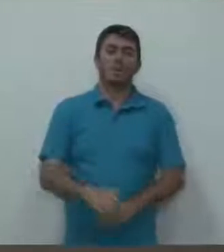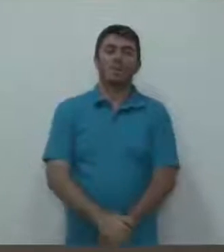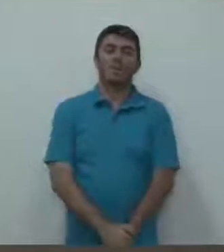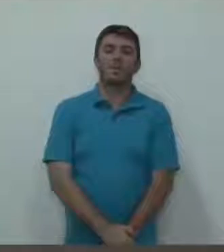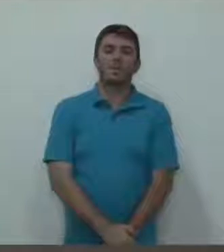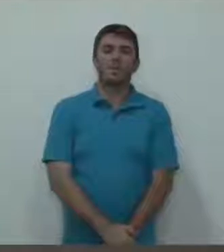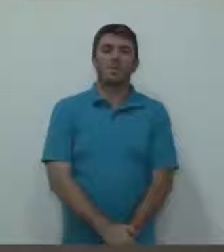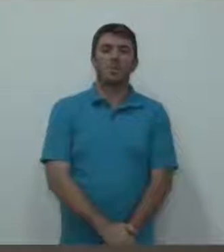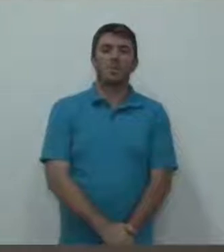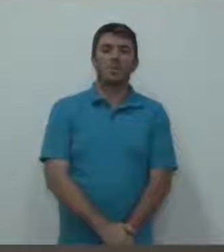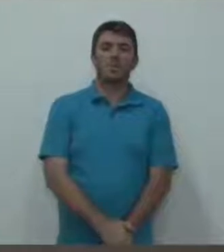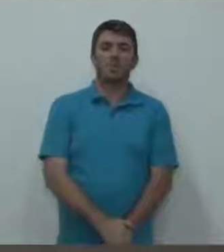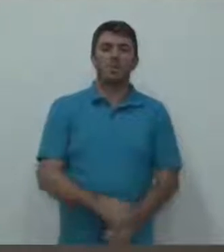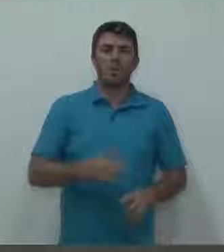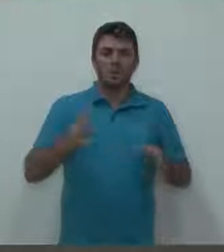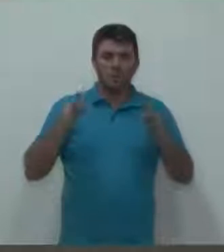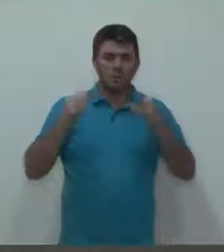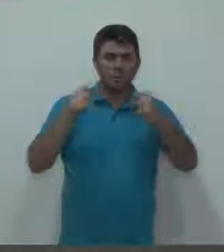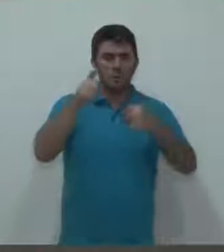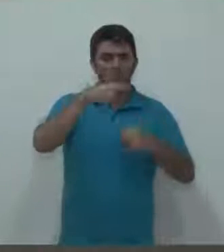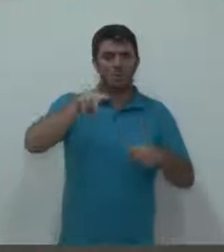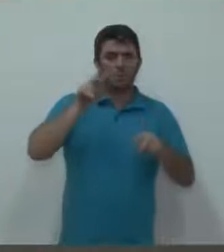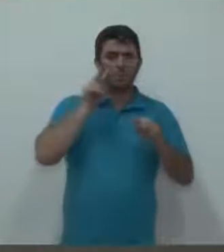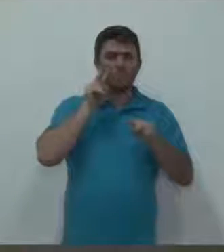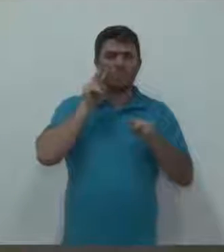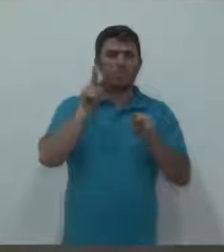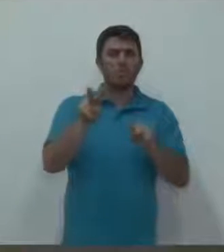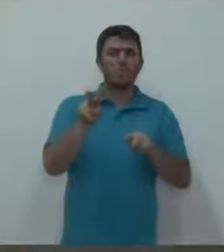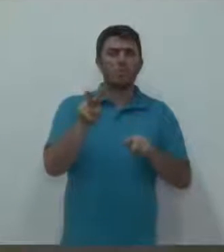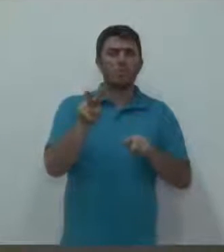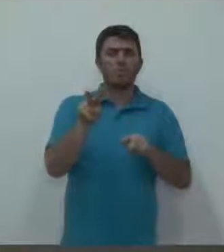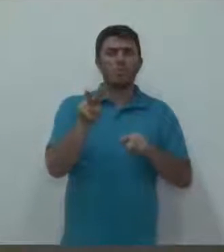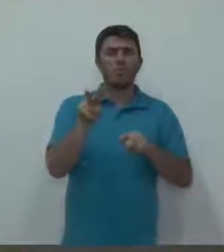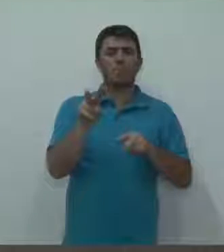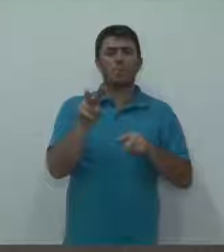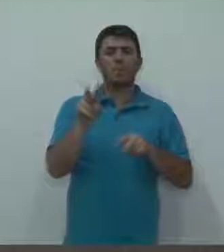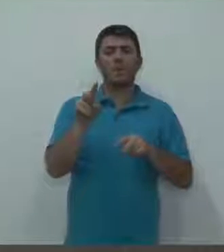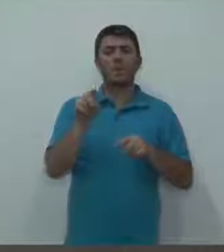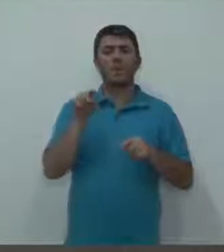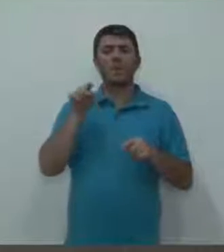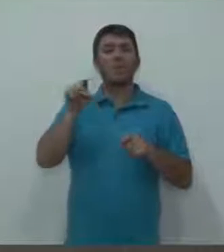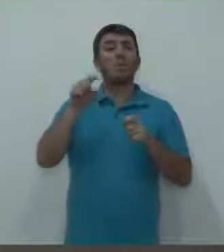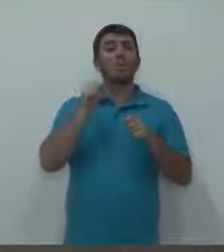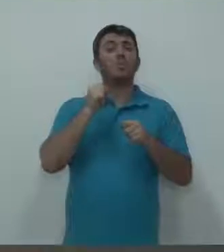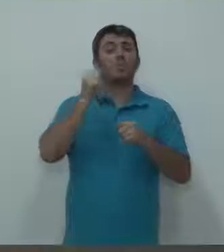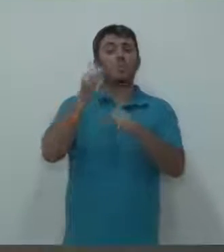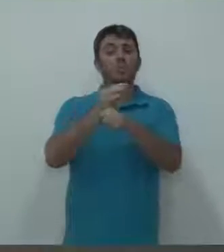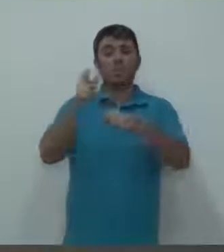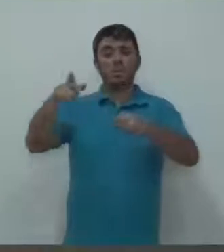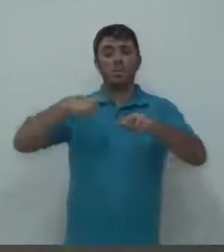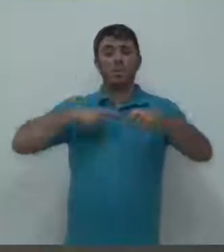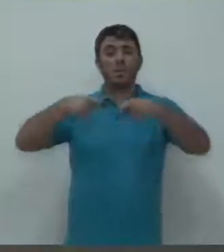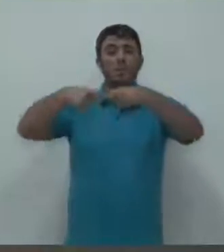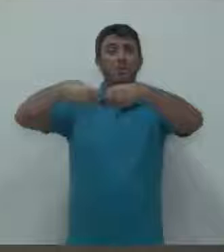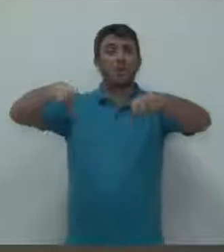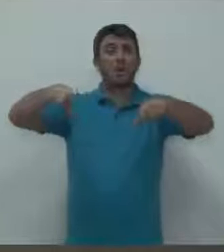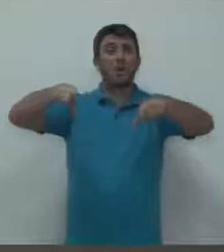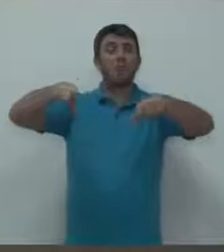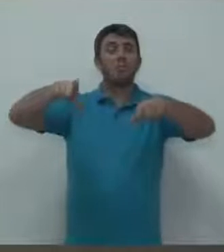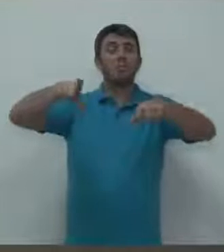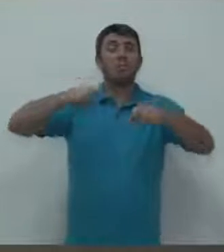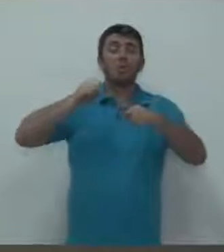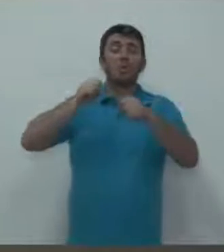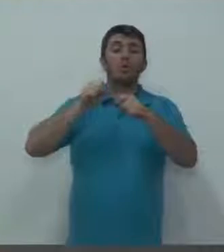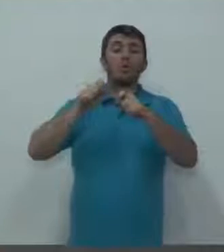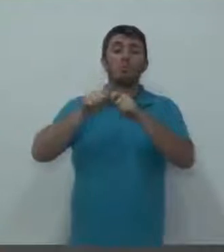Não sei se todos conseguiram visualizar. Se você vai ali desenvolver essa área como área de lazer, campo, já tem nesse trecho, qual a